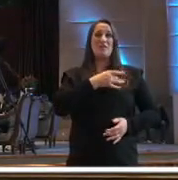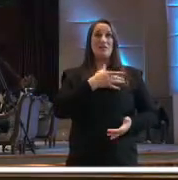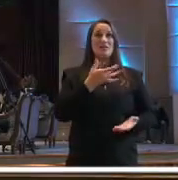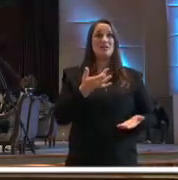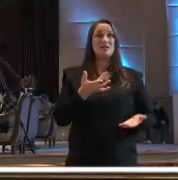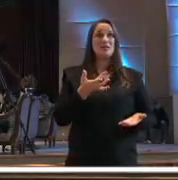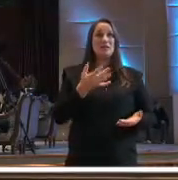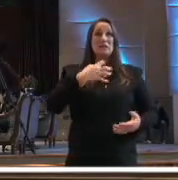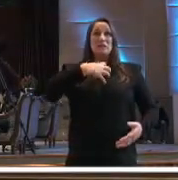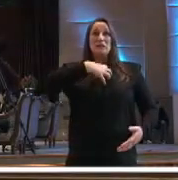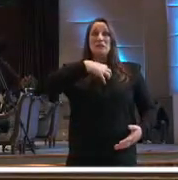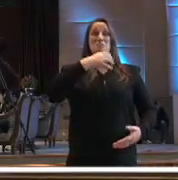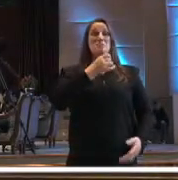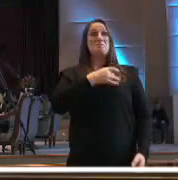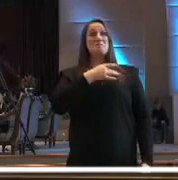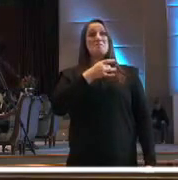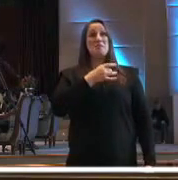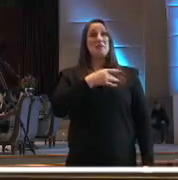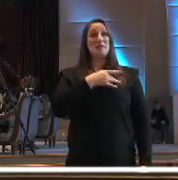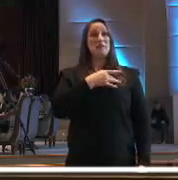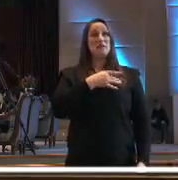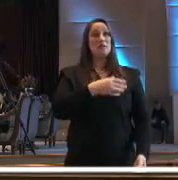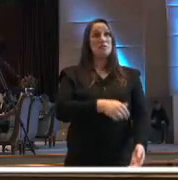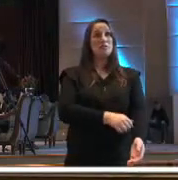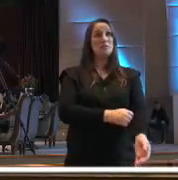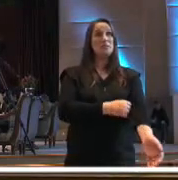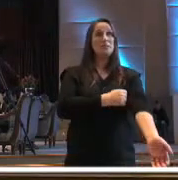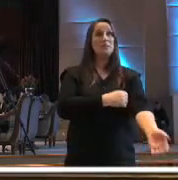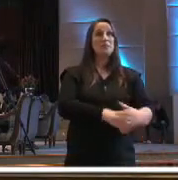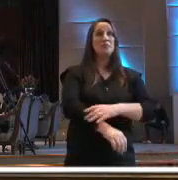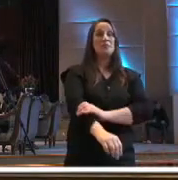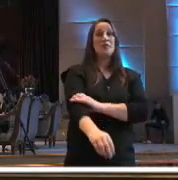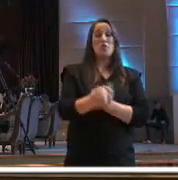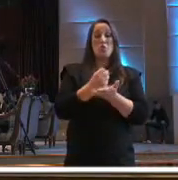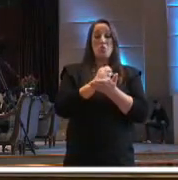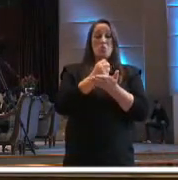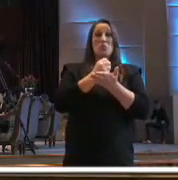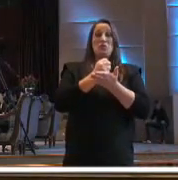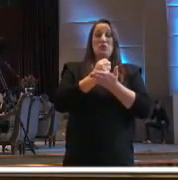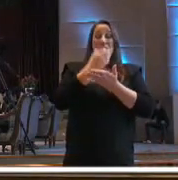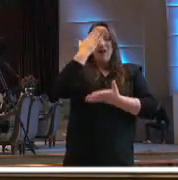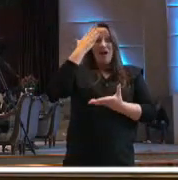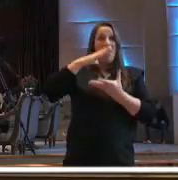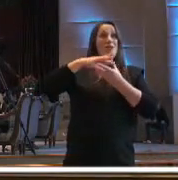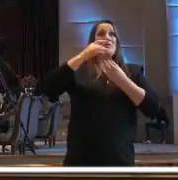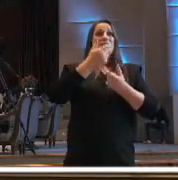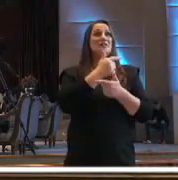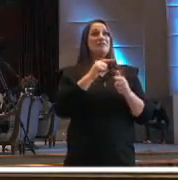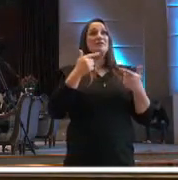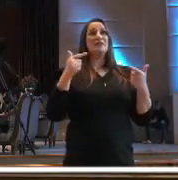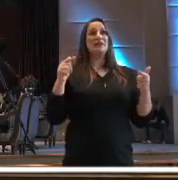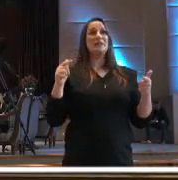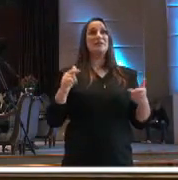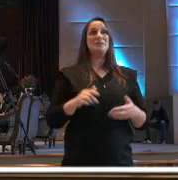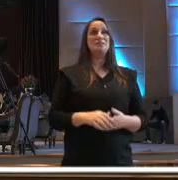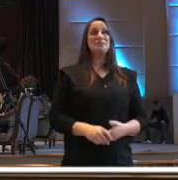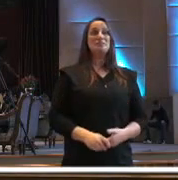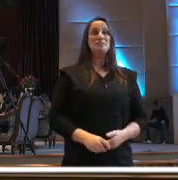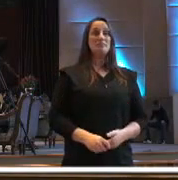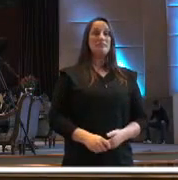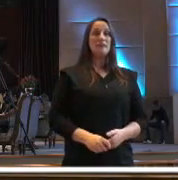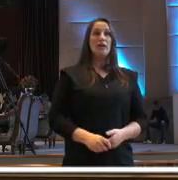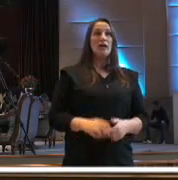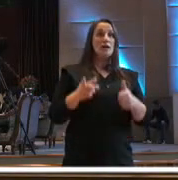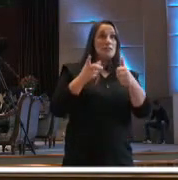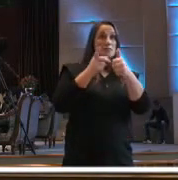esses sentimentos quase que incontroláveis dentro da nossa alma? E a primeira coisa que ele vai ensinar